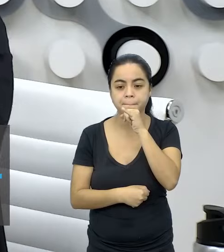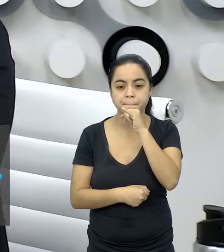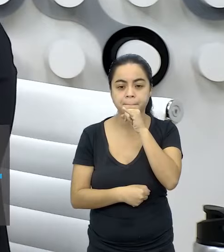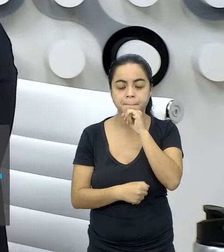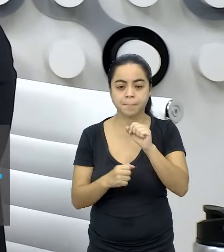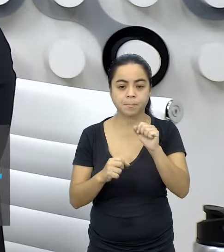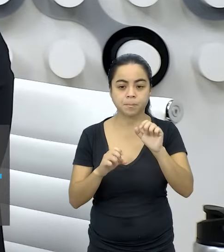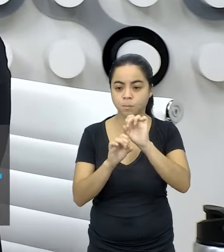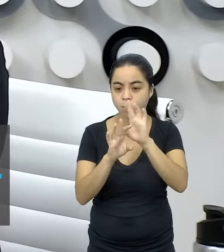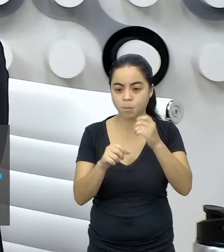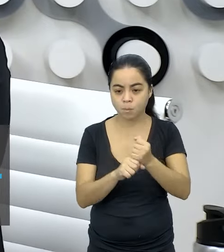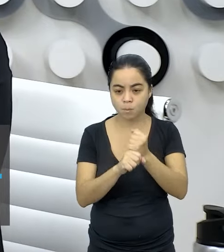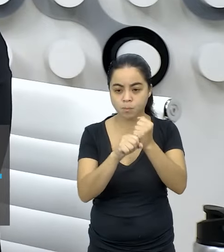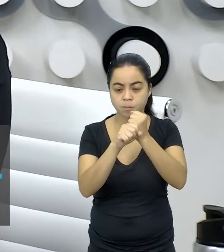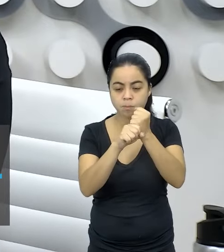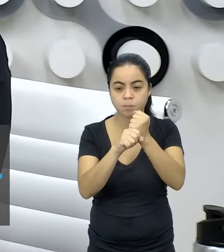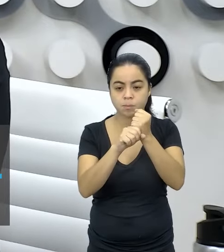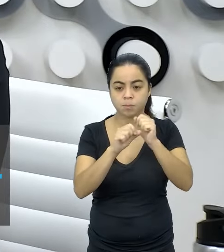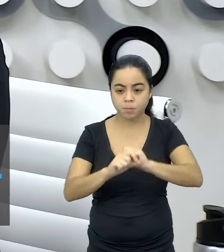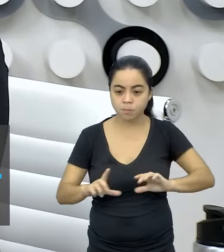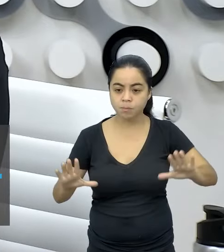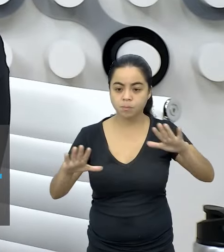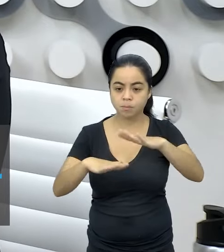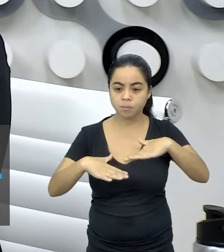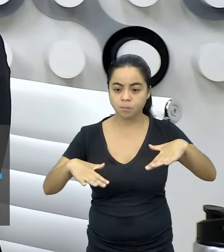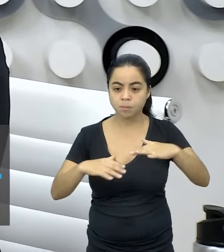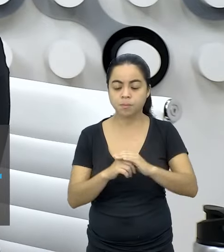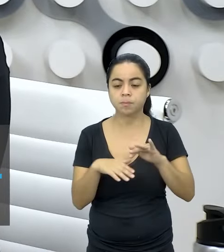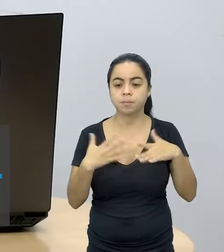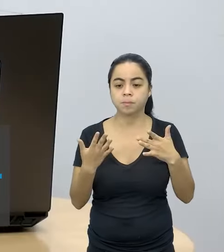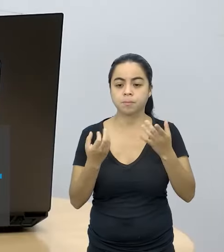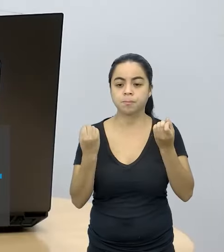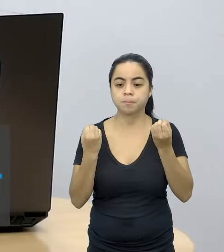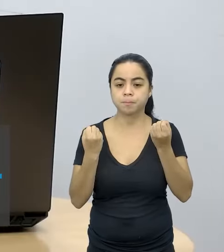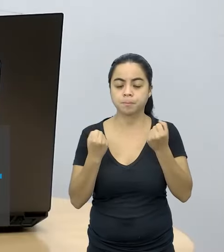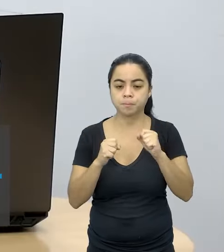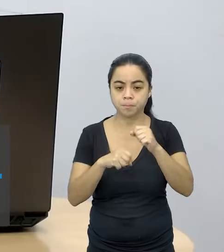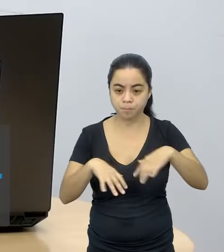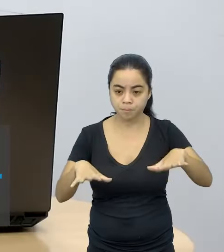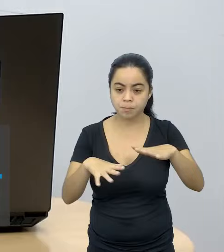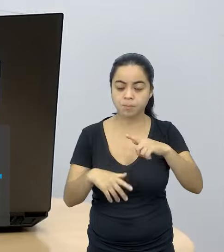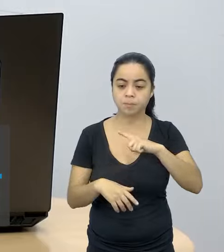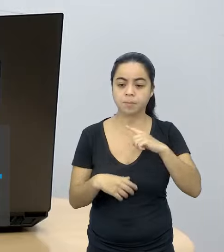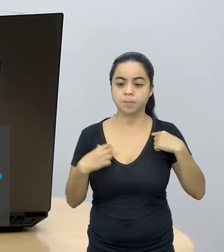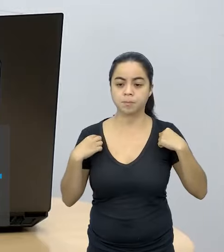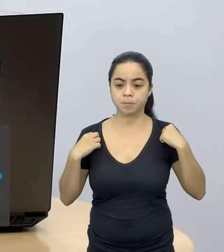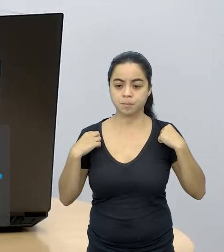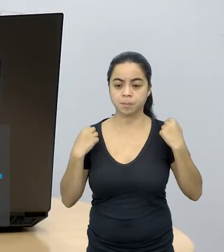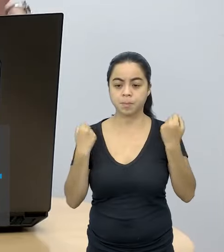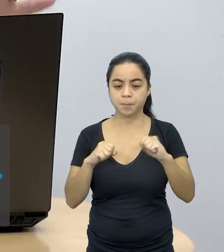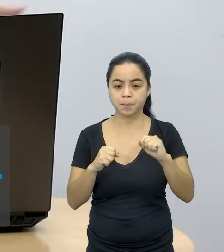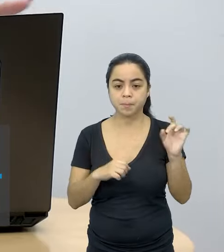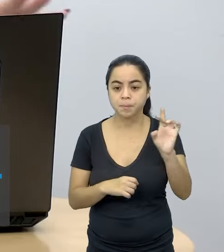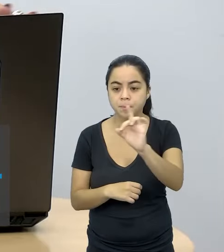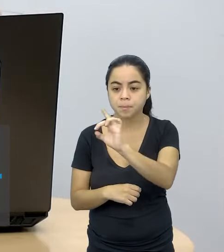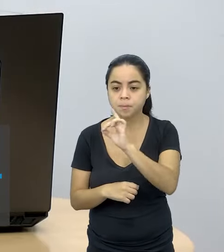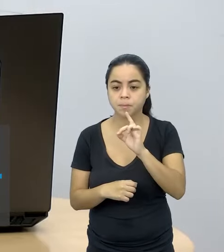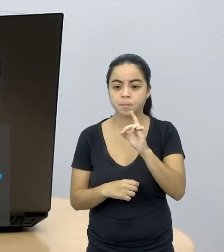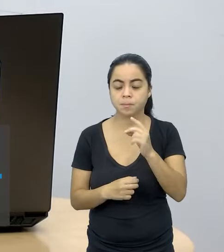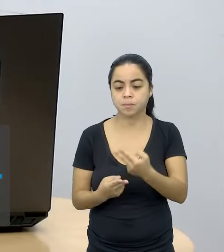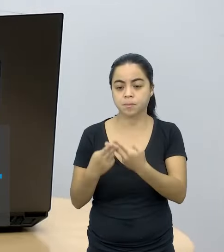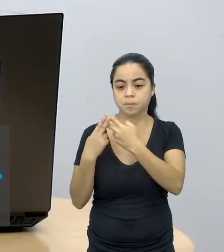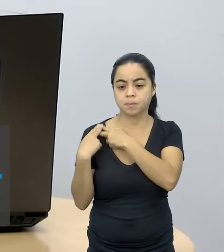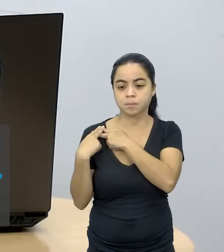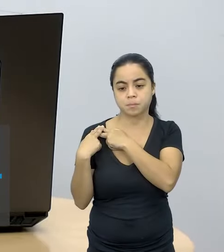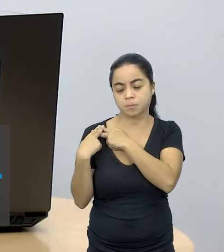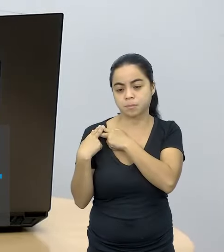cenário, se ele tem vergonha né? Então, assim, é todo um processo. Então, tem o cenário, tem o figurino, então pode pôr cada um como